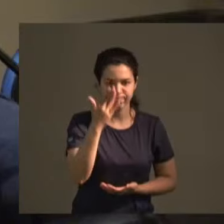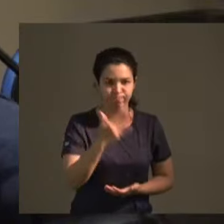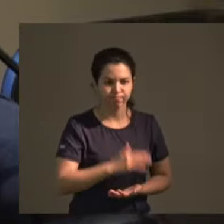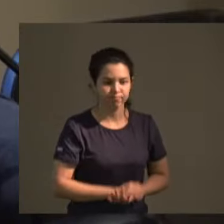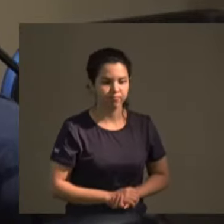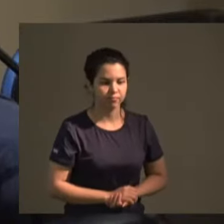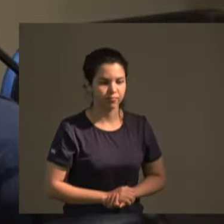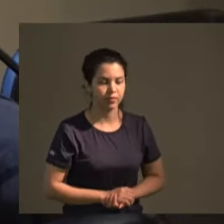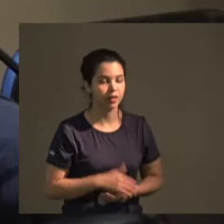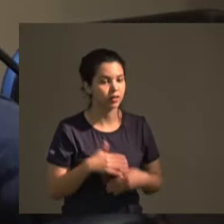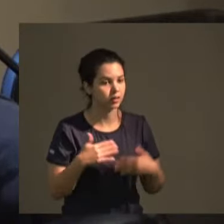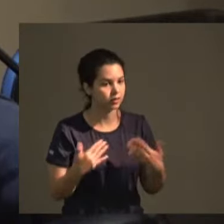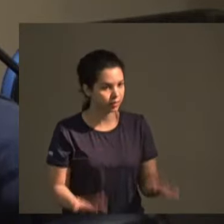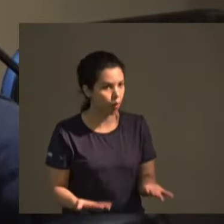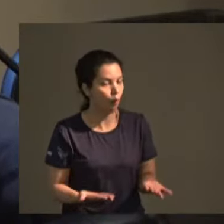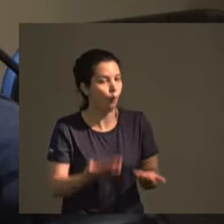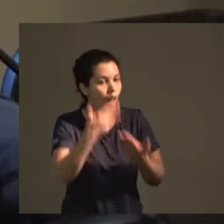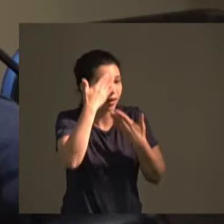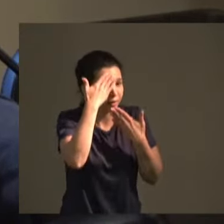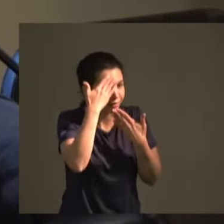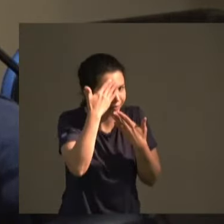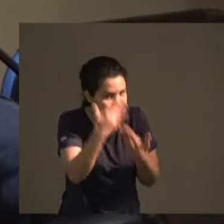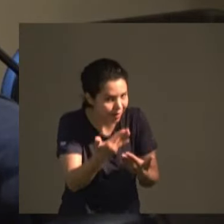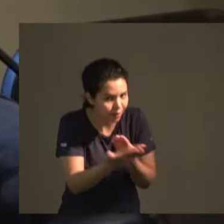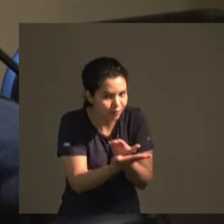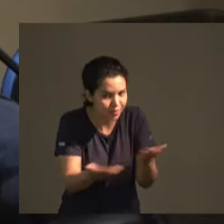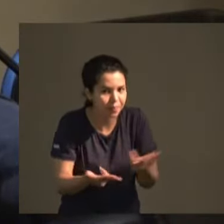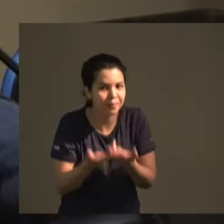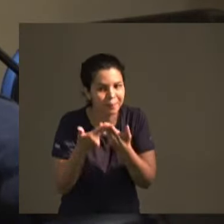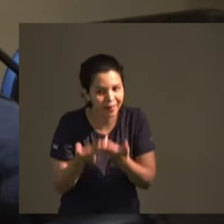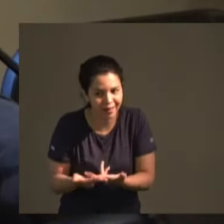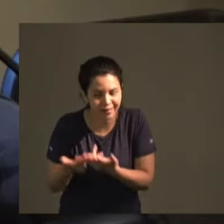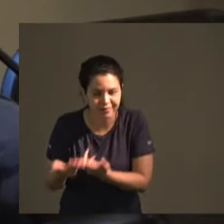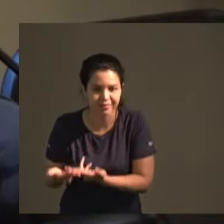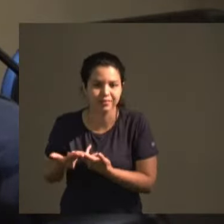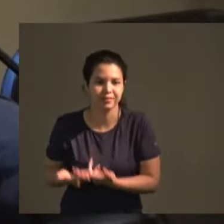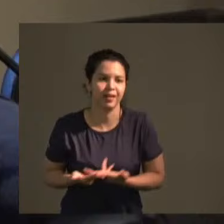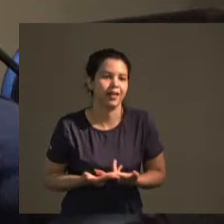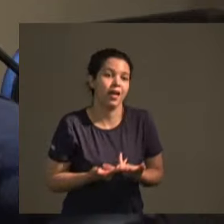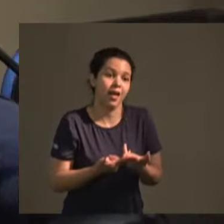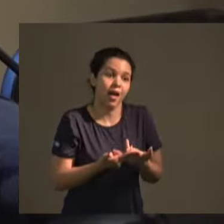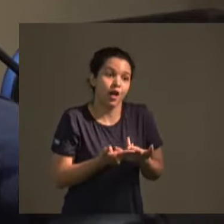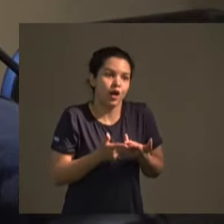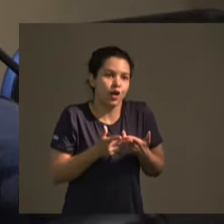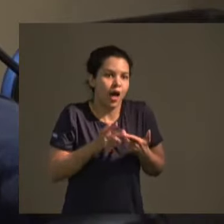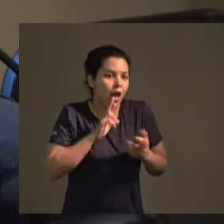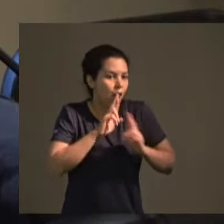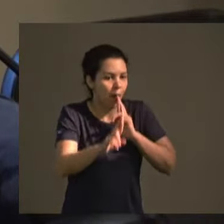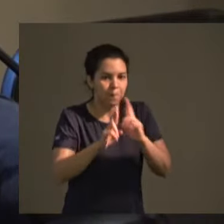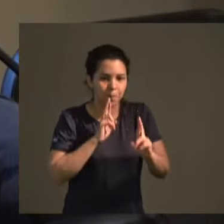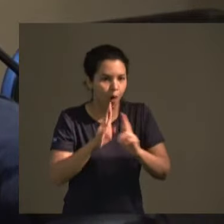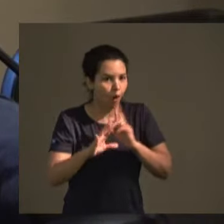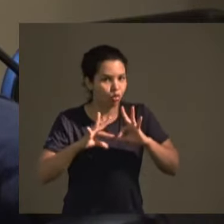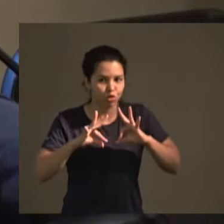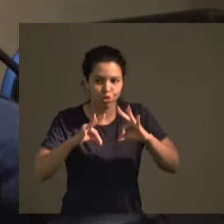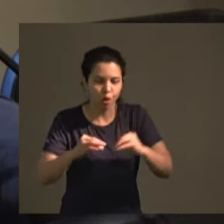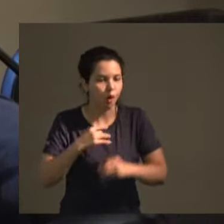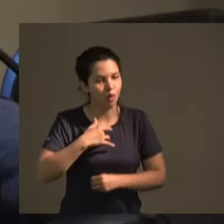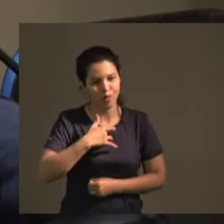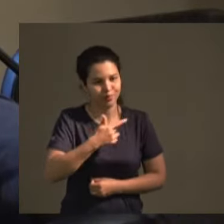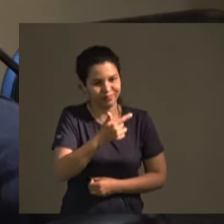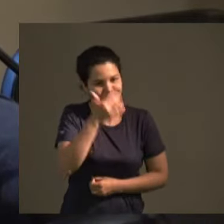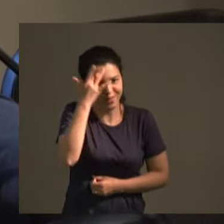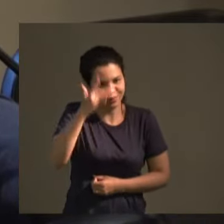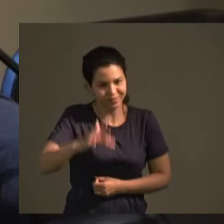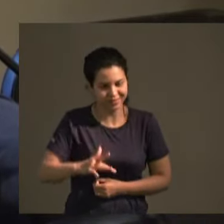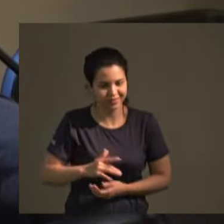quero agradecer mais uma vez a paciência de vocês. Eu não tenho todas as respostas. O plano Viver Sem Limite, ele não vai